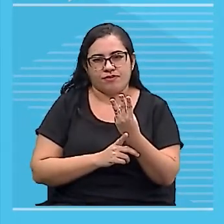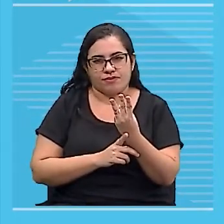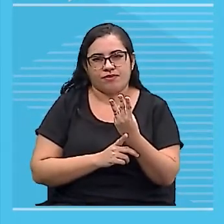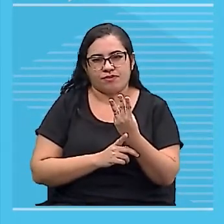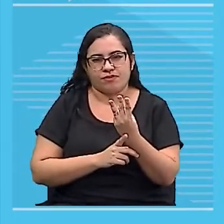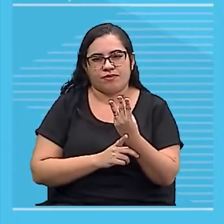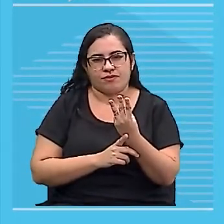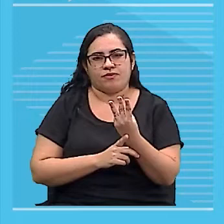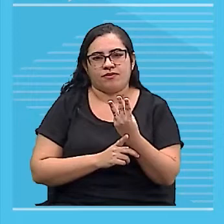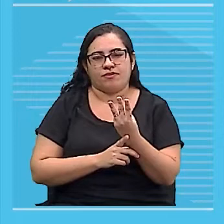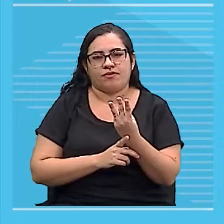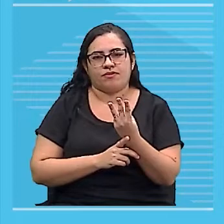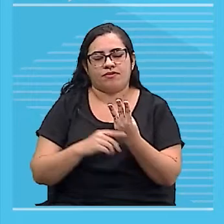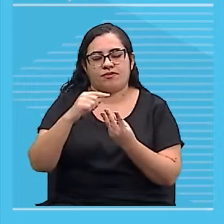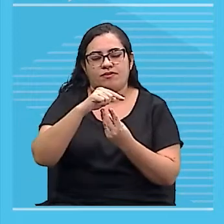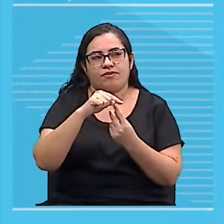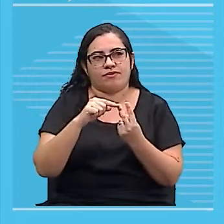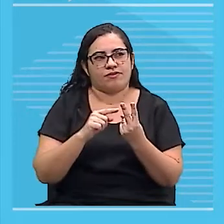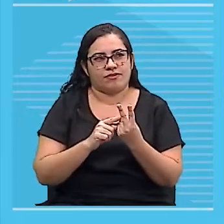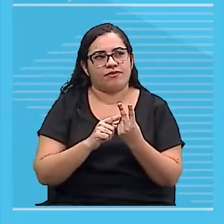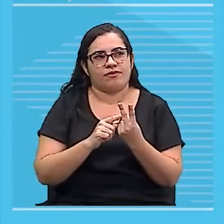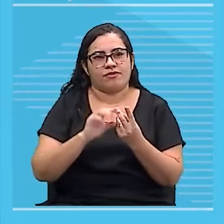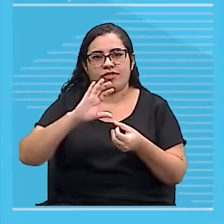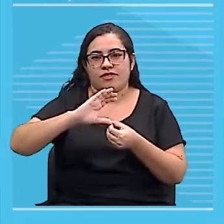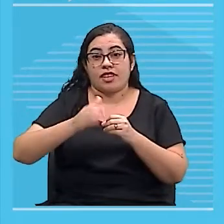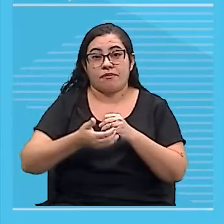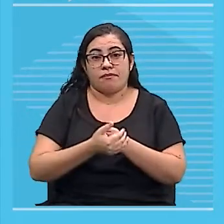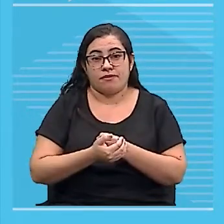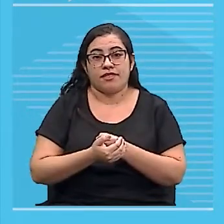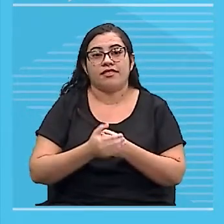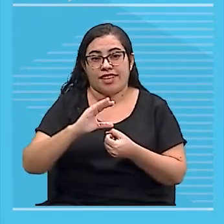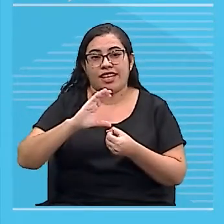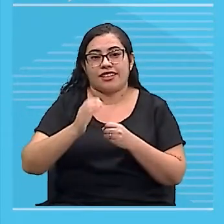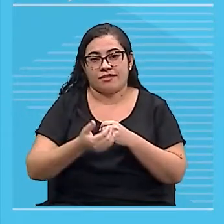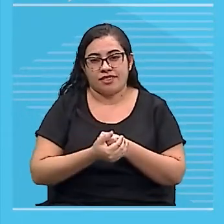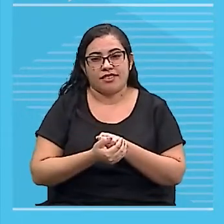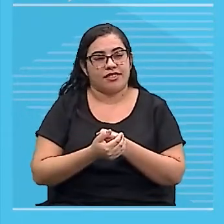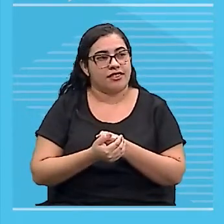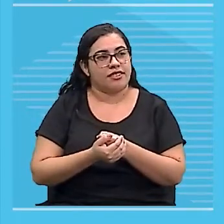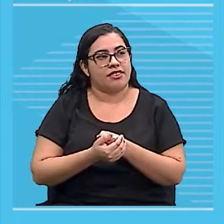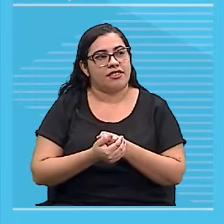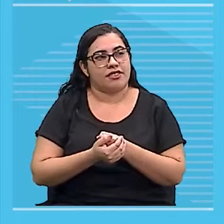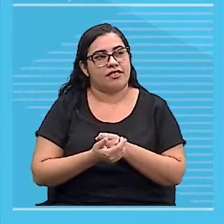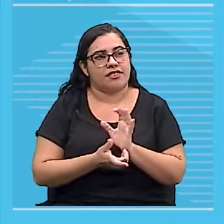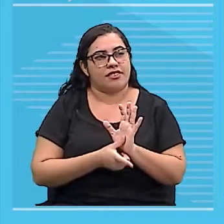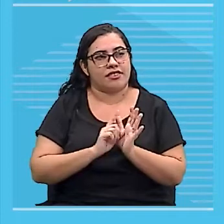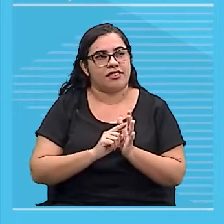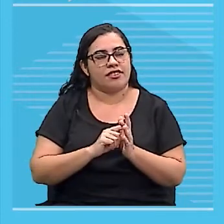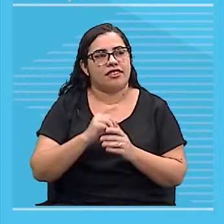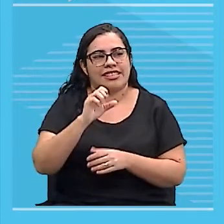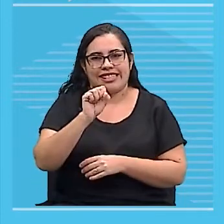das 2 formas de associação de capacitores que eu tenho antes, né? A série e